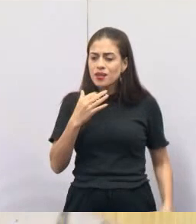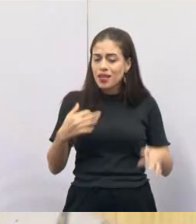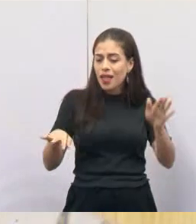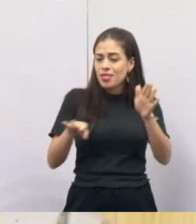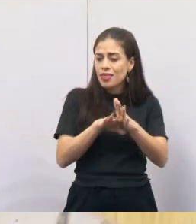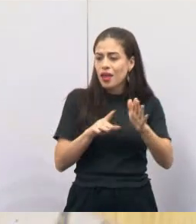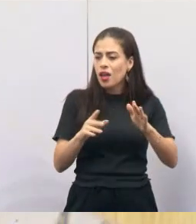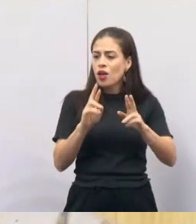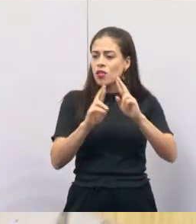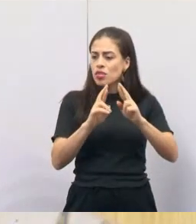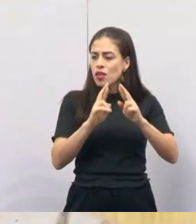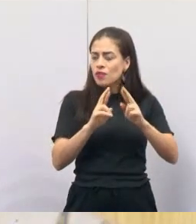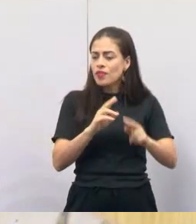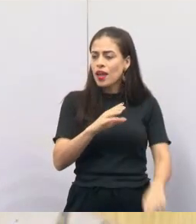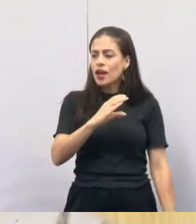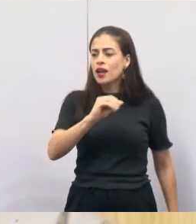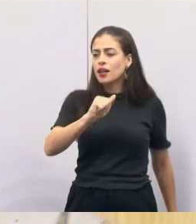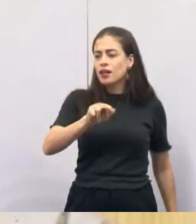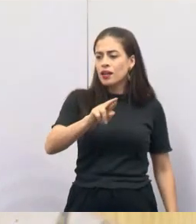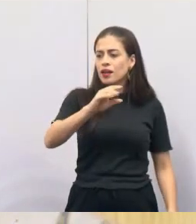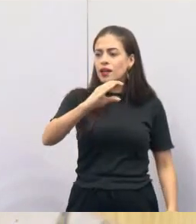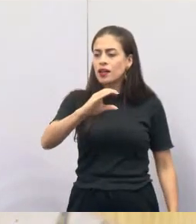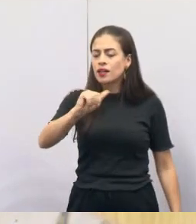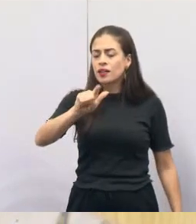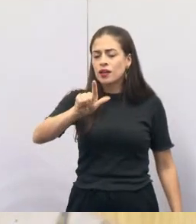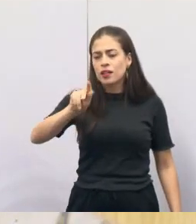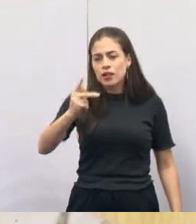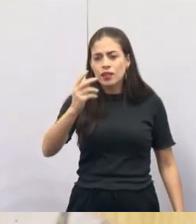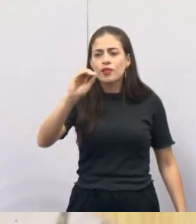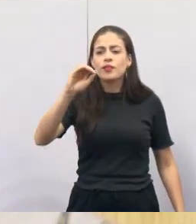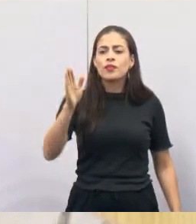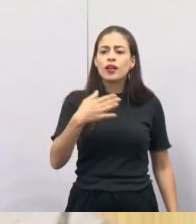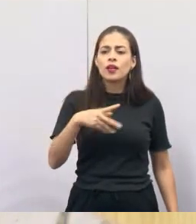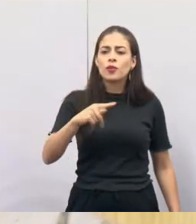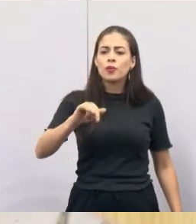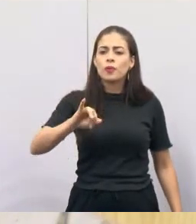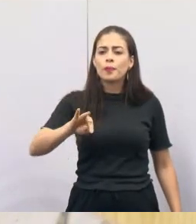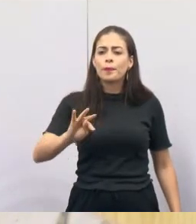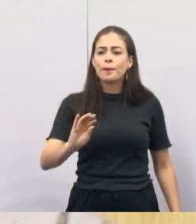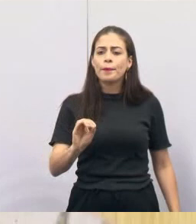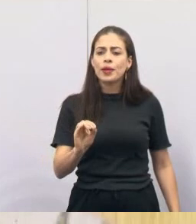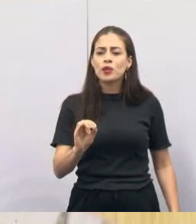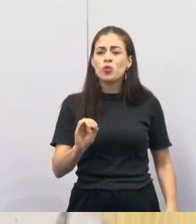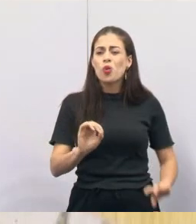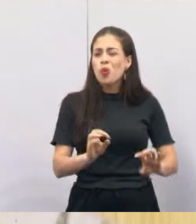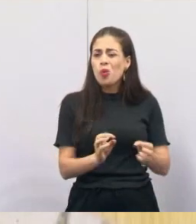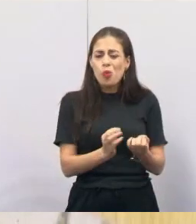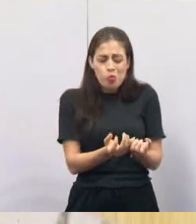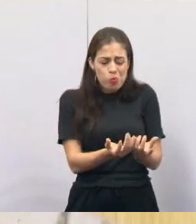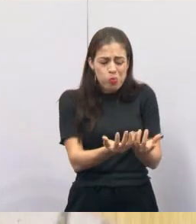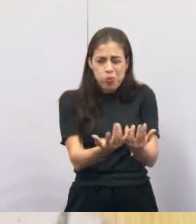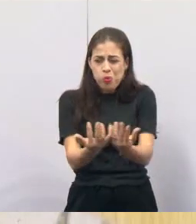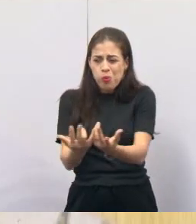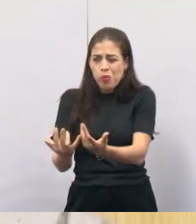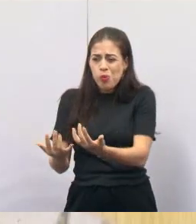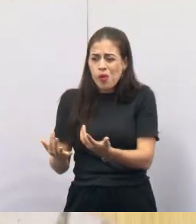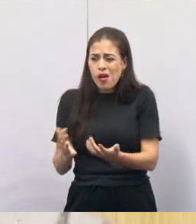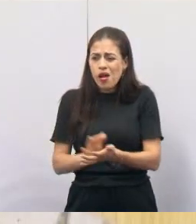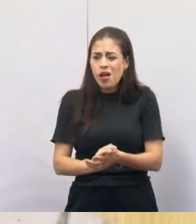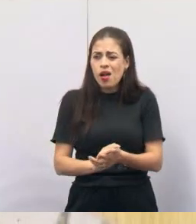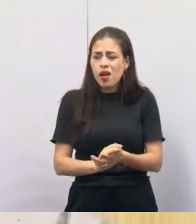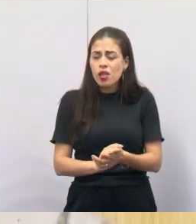A mencionada localidade apresenta abundante vegetação, comprometendo a passagem segura de